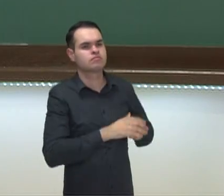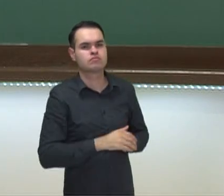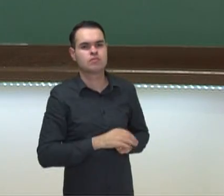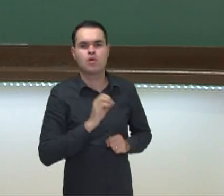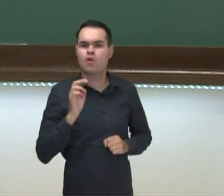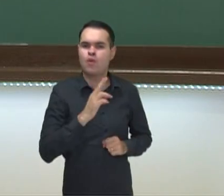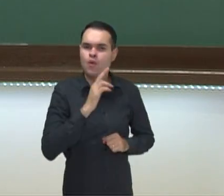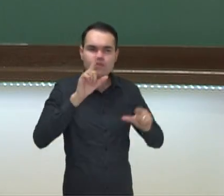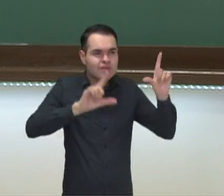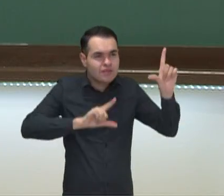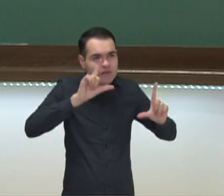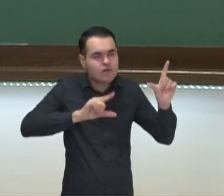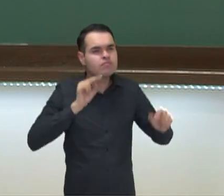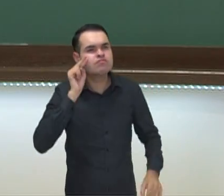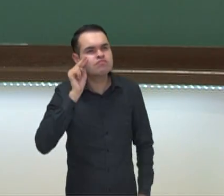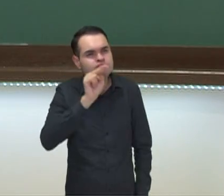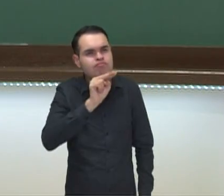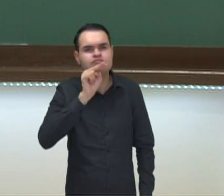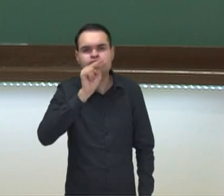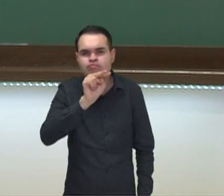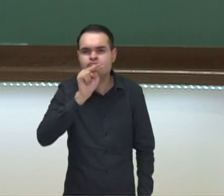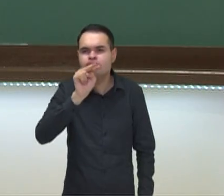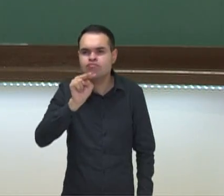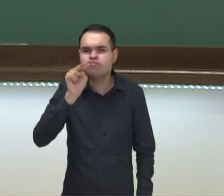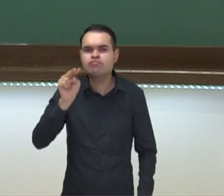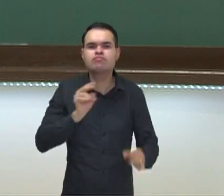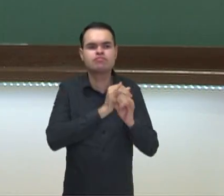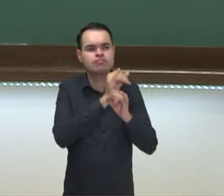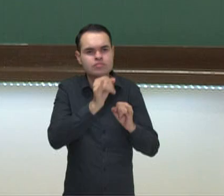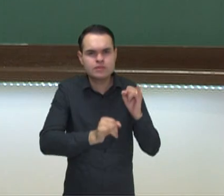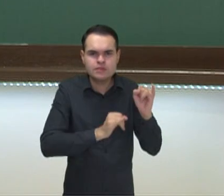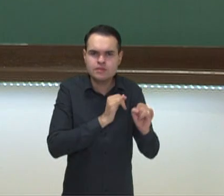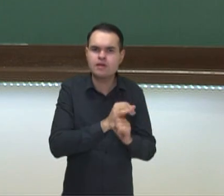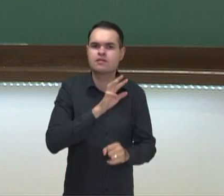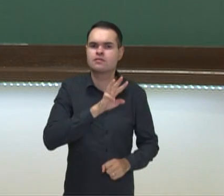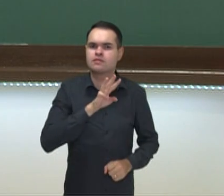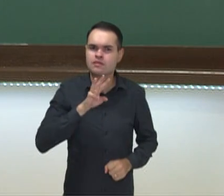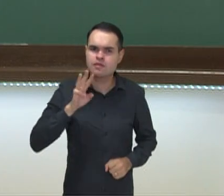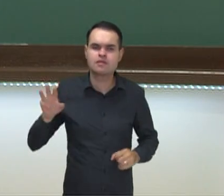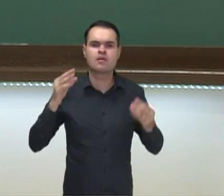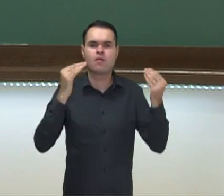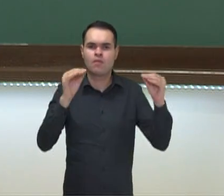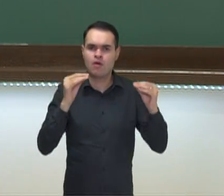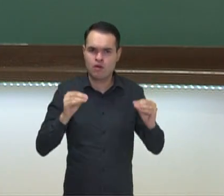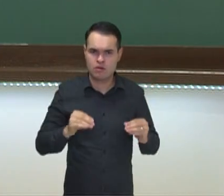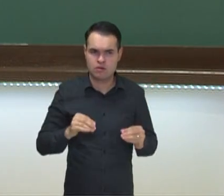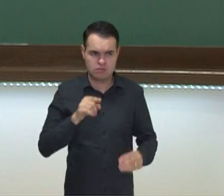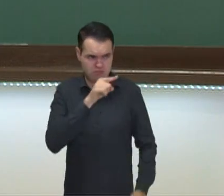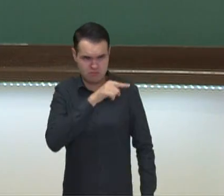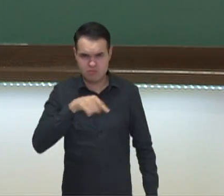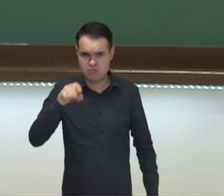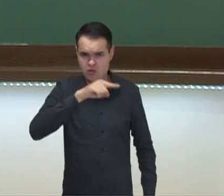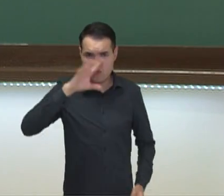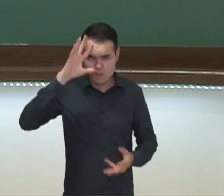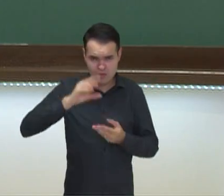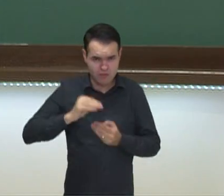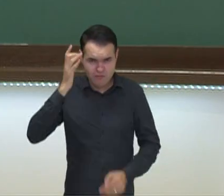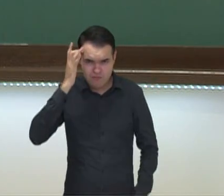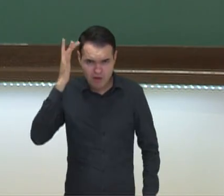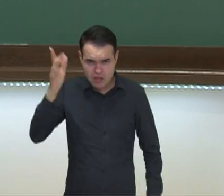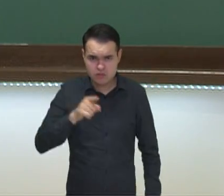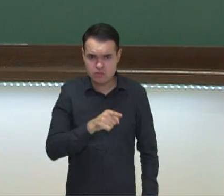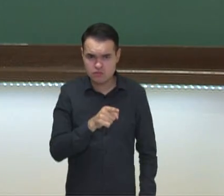na televisão, em um site, em um blog, todos esses textos foram de fácil acesso ou de fácil